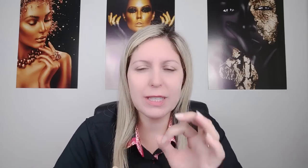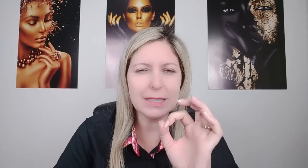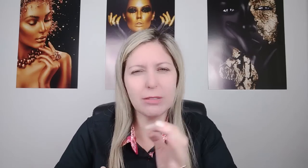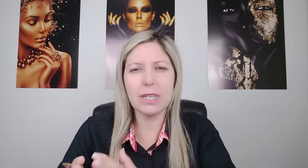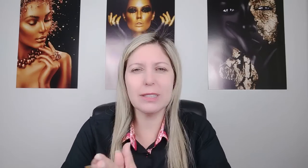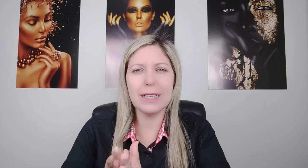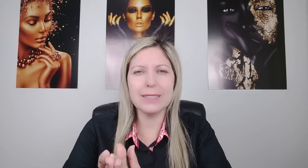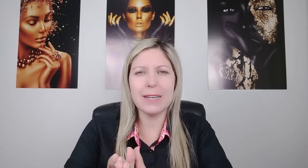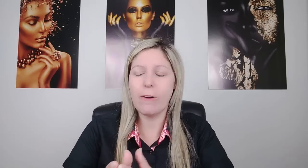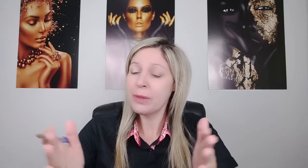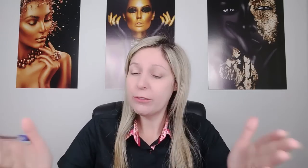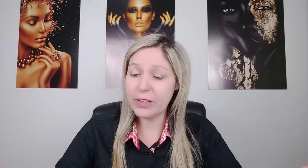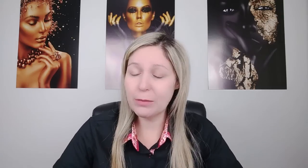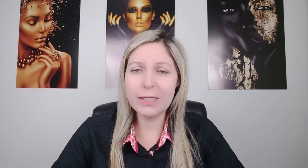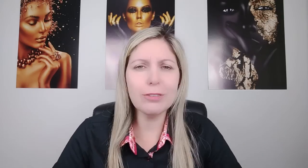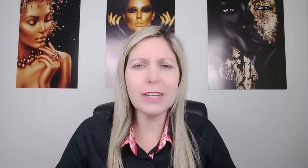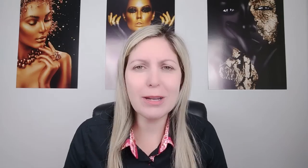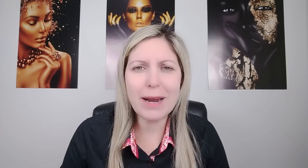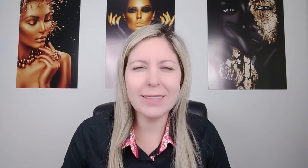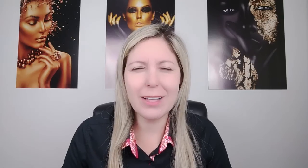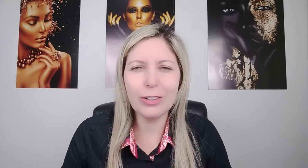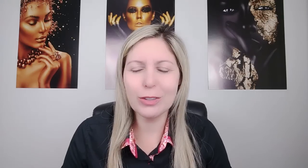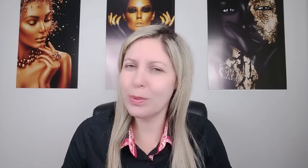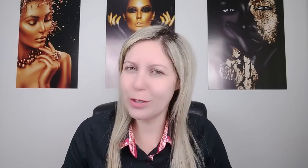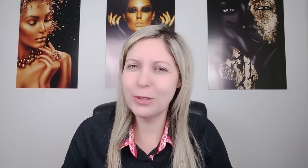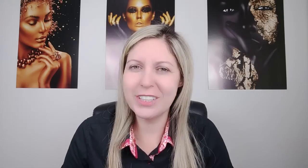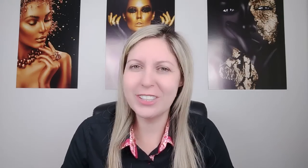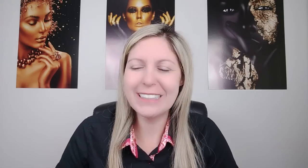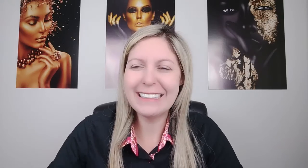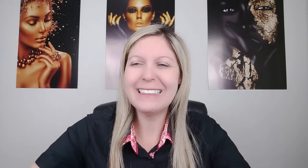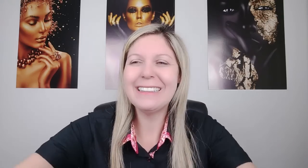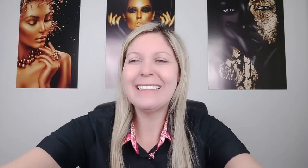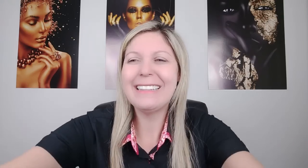para trazer para vocês que são inscritos aqui nesse canal. Vou ficando por aqui, um grande abraço e até o nosso próximo vídeo.